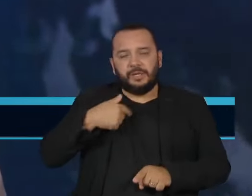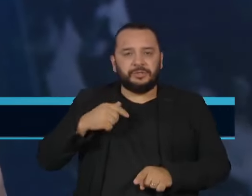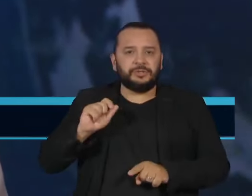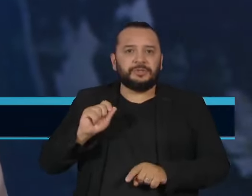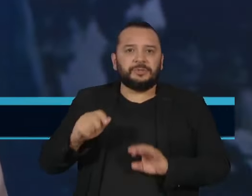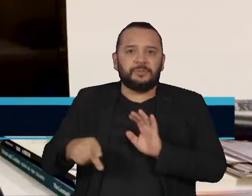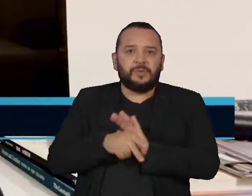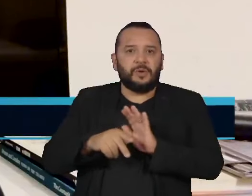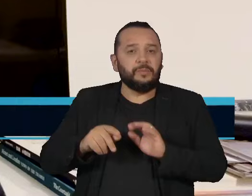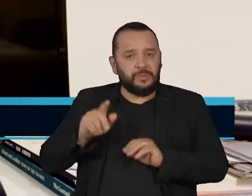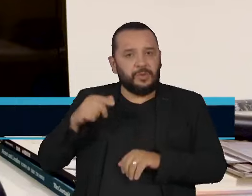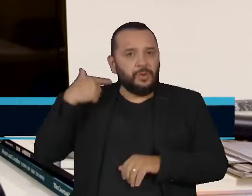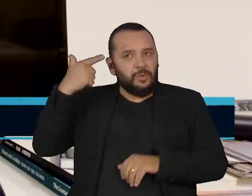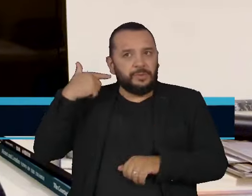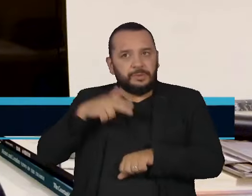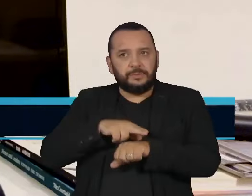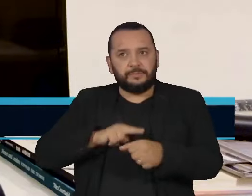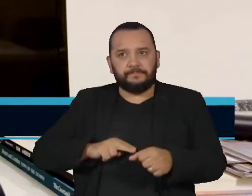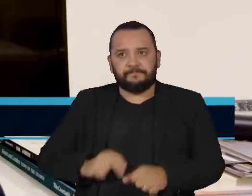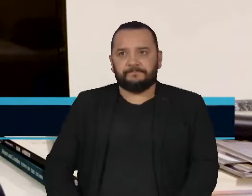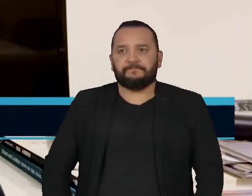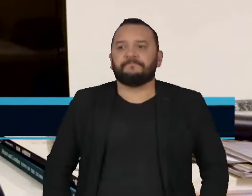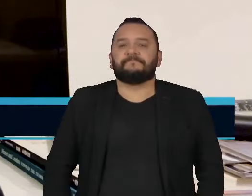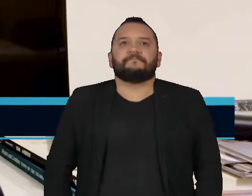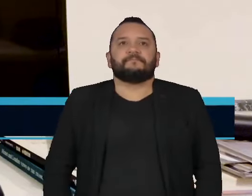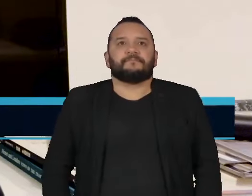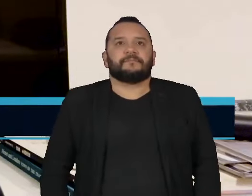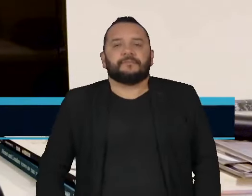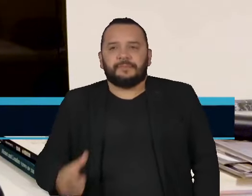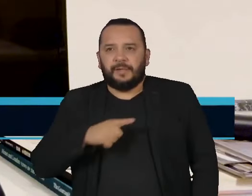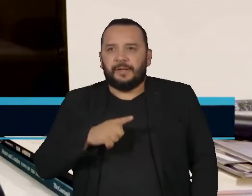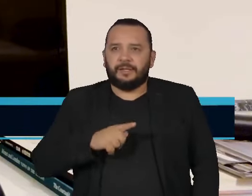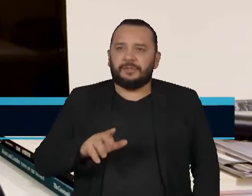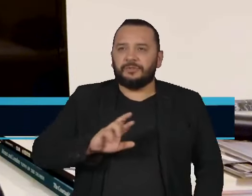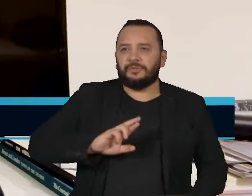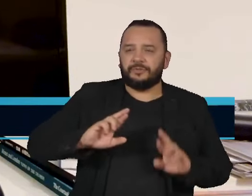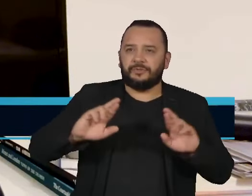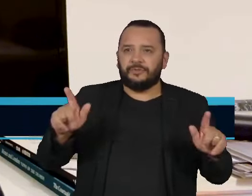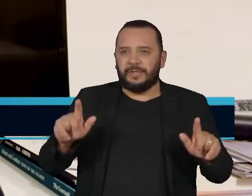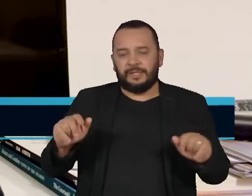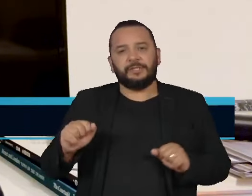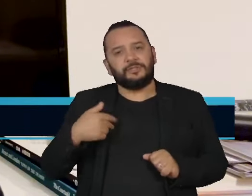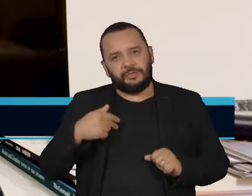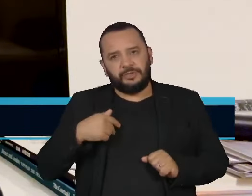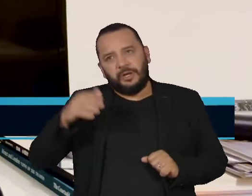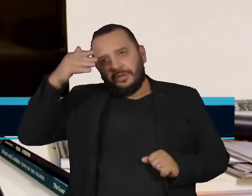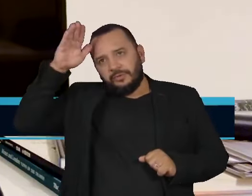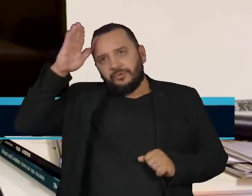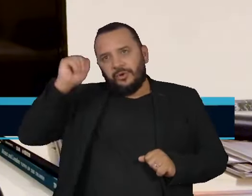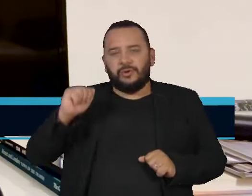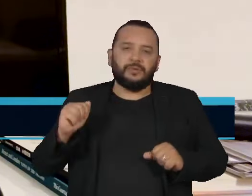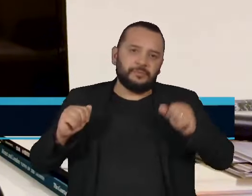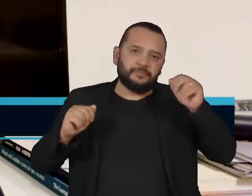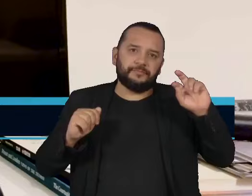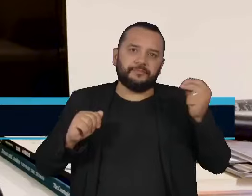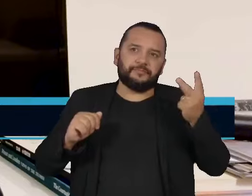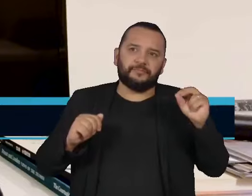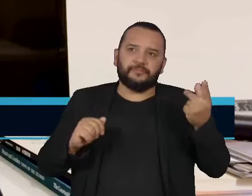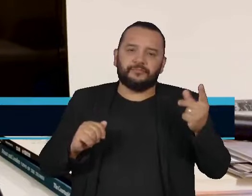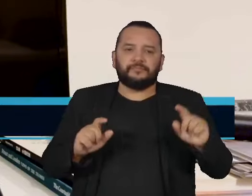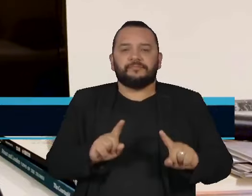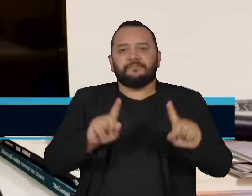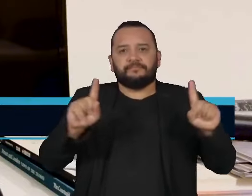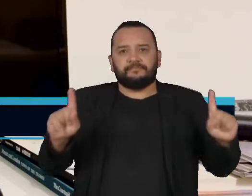Leão Serva. Diferentes no estilo e na ideologia, Kamala Harris e Donald Trump compartilham